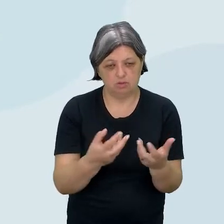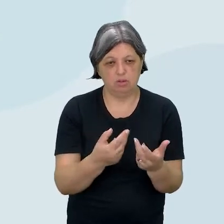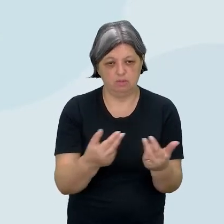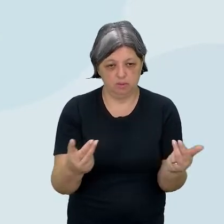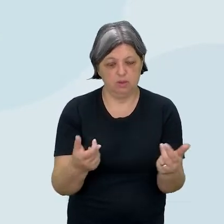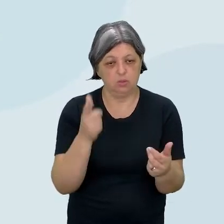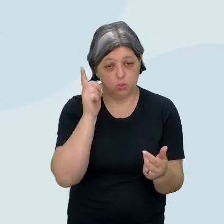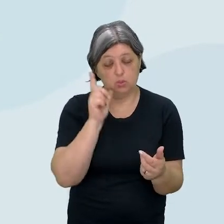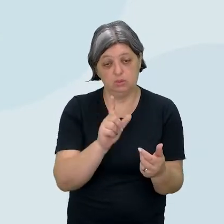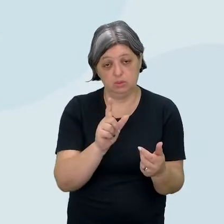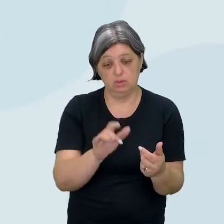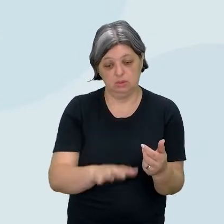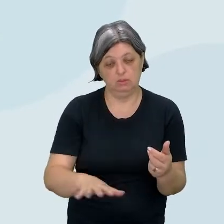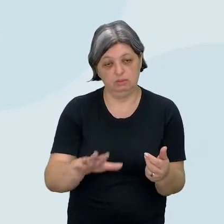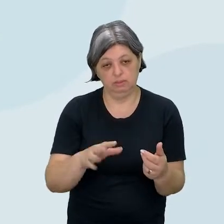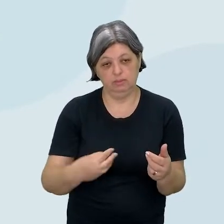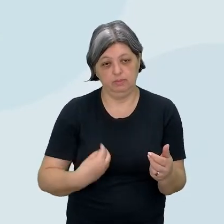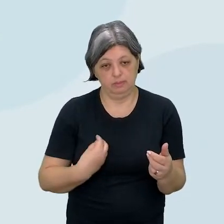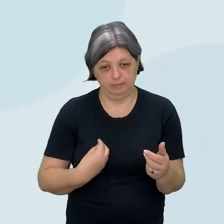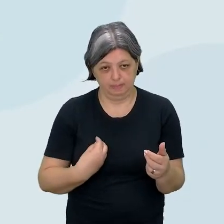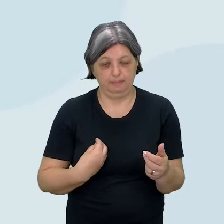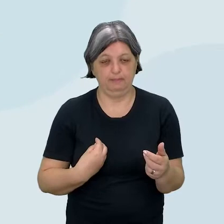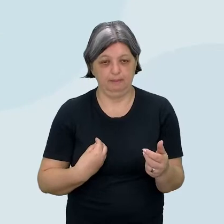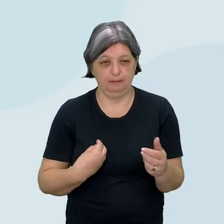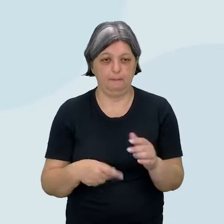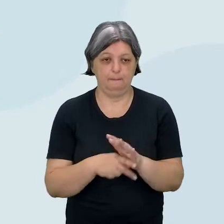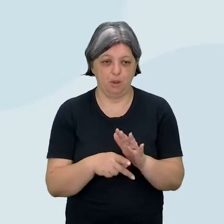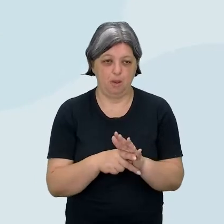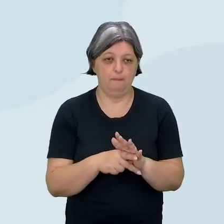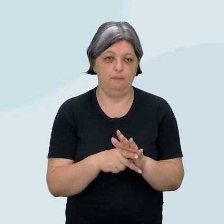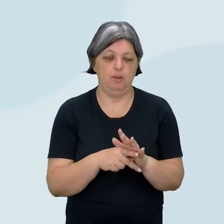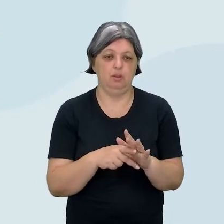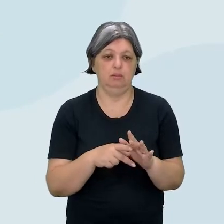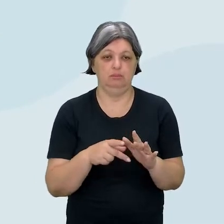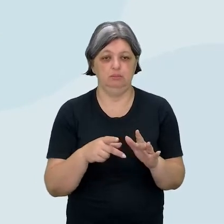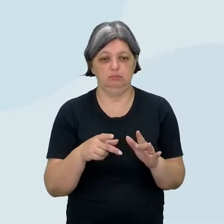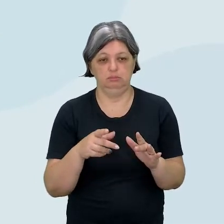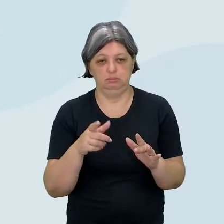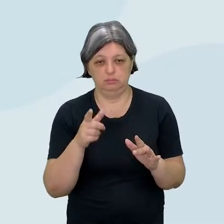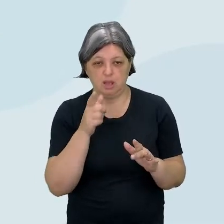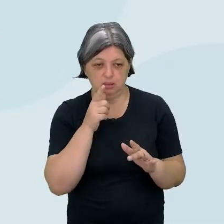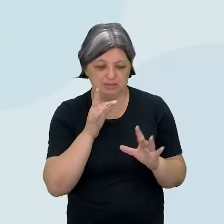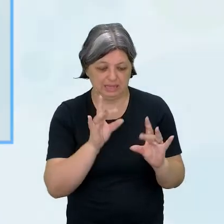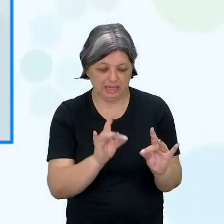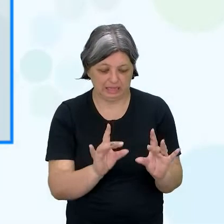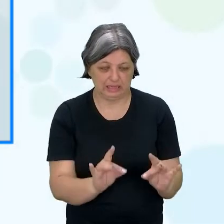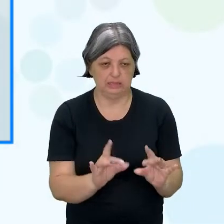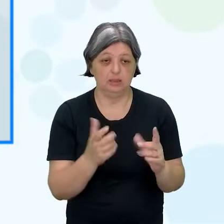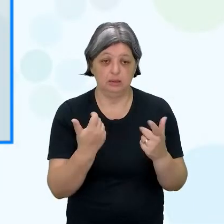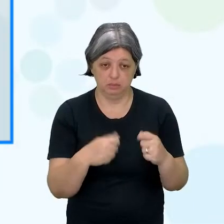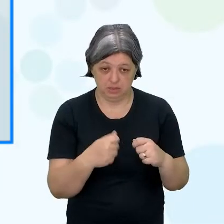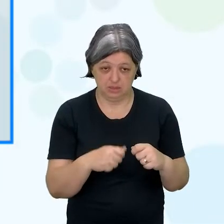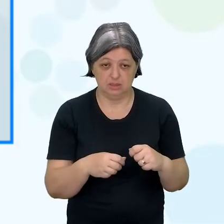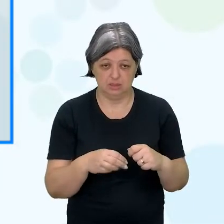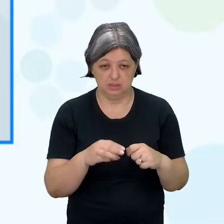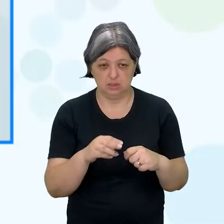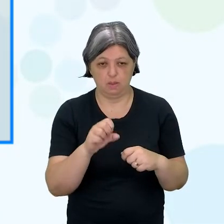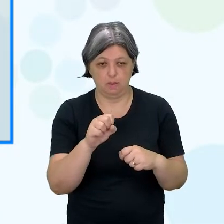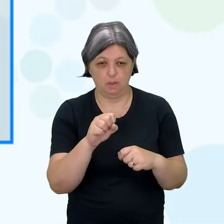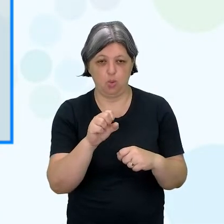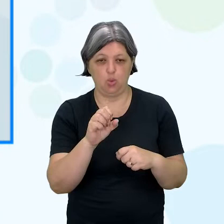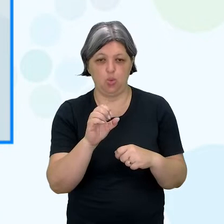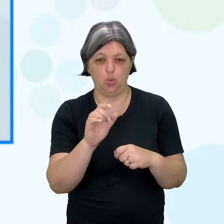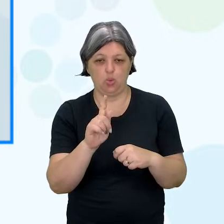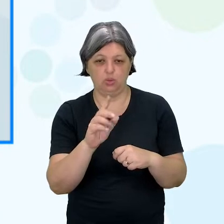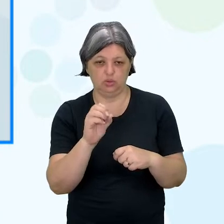em ambientes, por exemplo, que têm uma alta umidade, né, principalmente os musgos precisam dessa alta umidade.